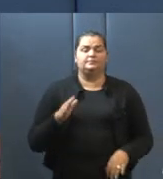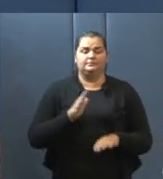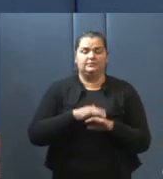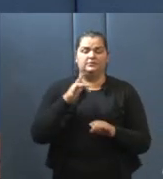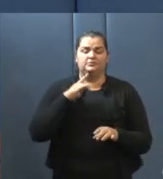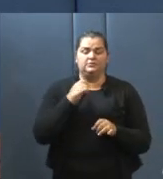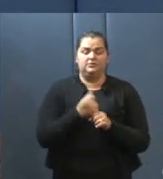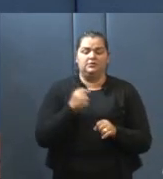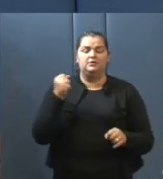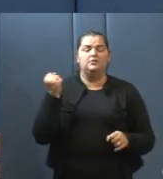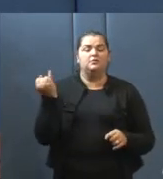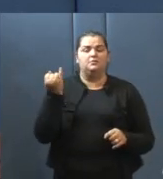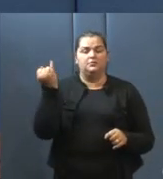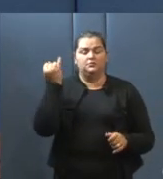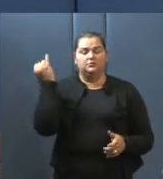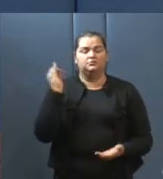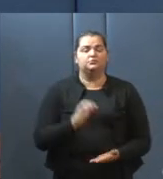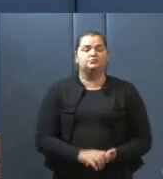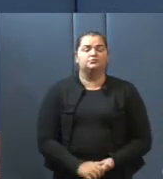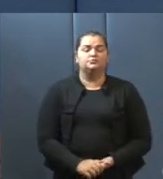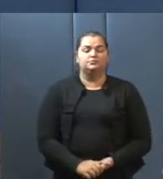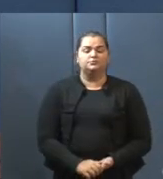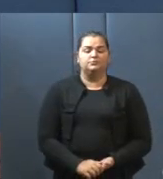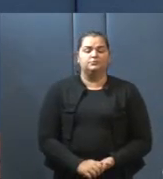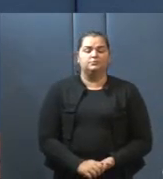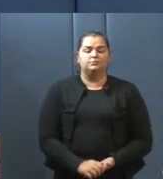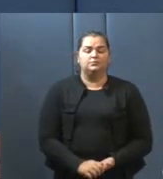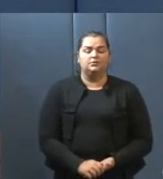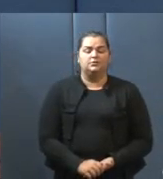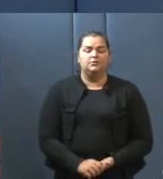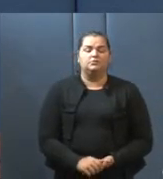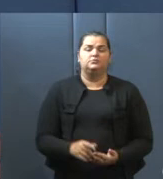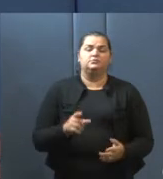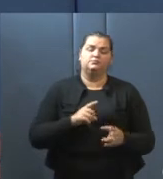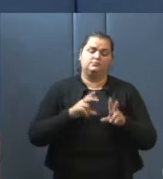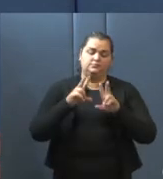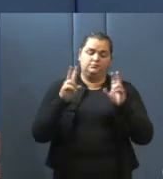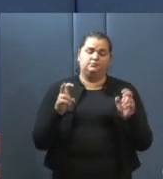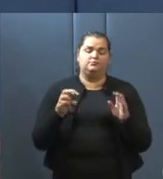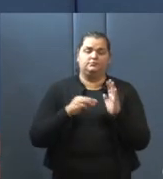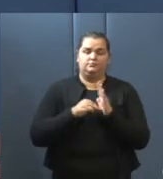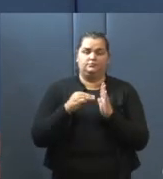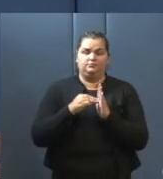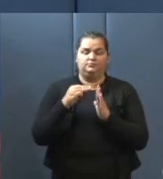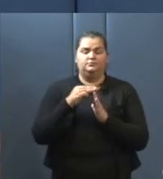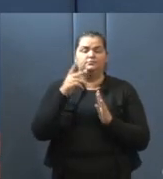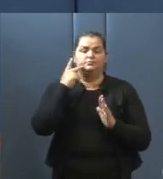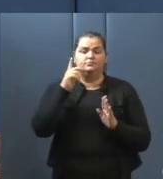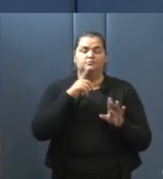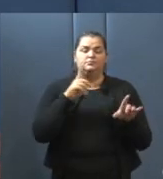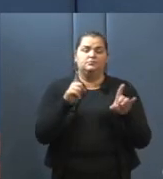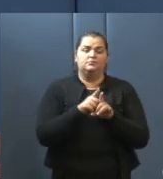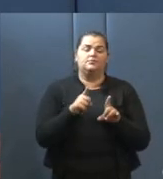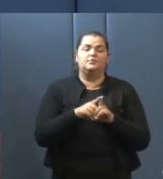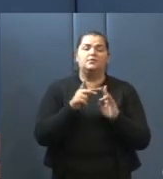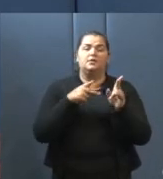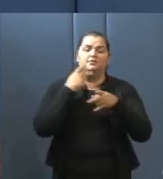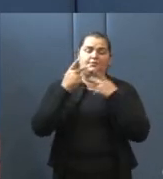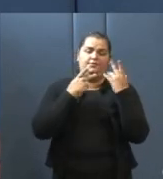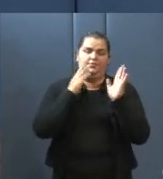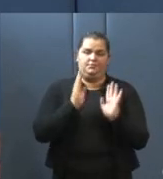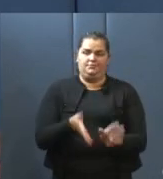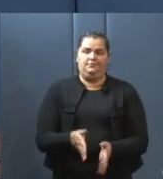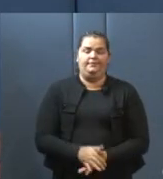mais importantes do Foro Clube de Paris, como questões metodológicas e reestruturações propriamente ditas.